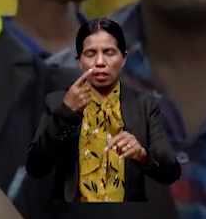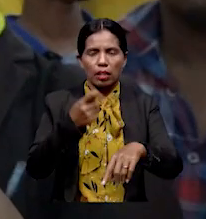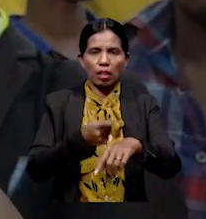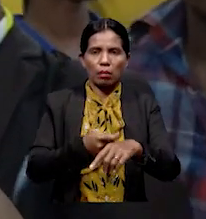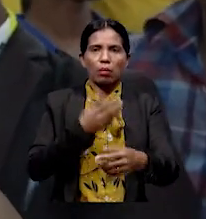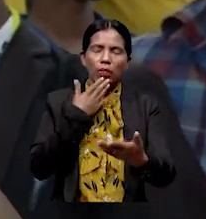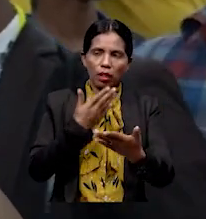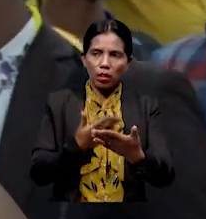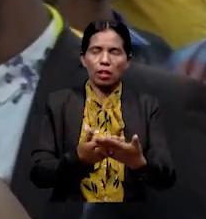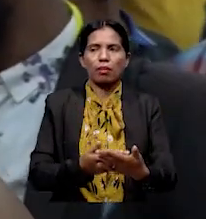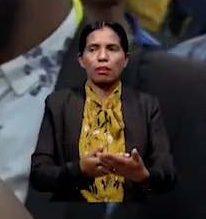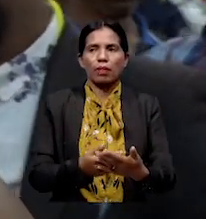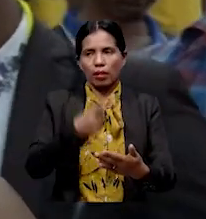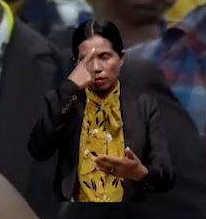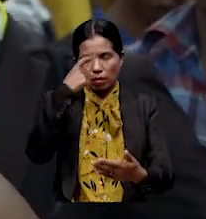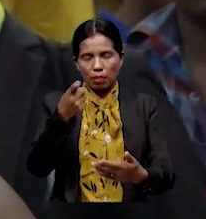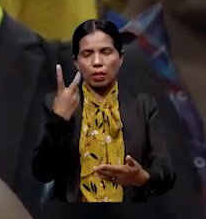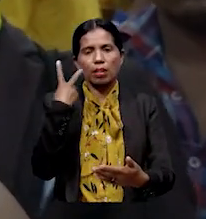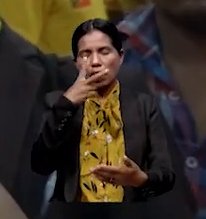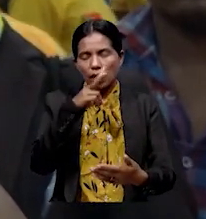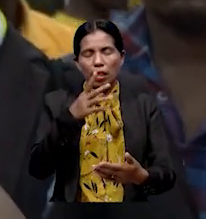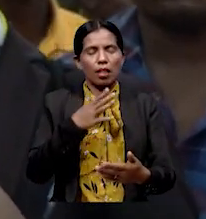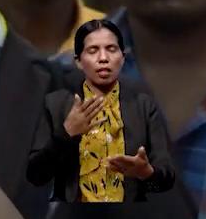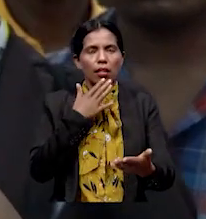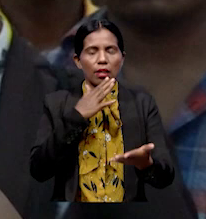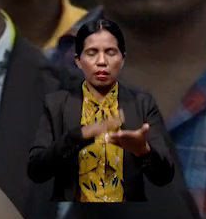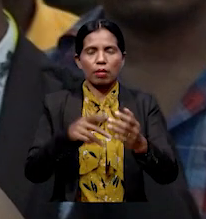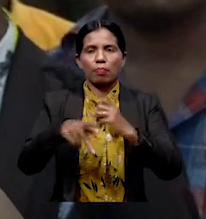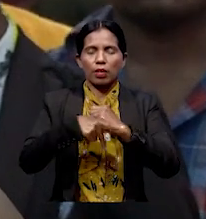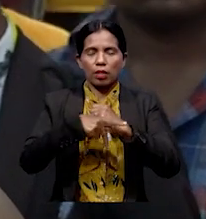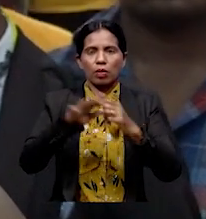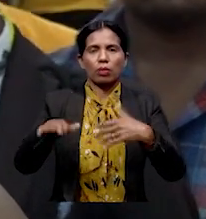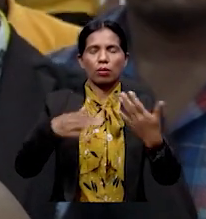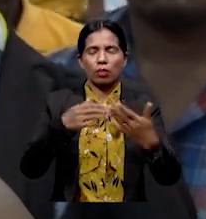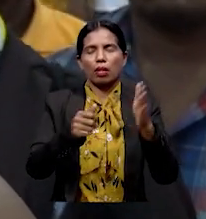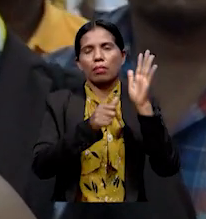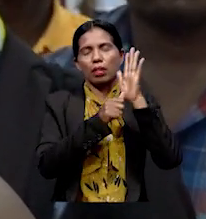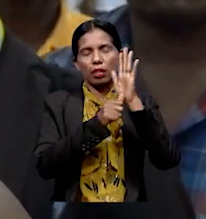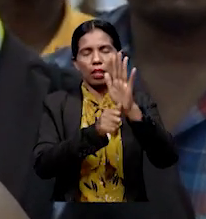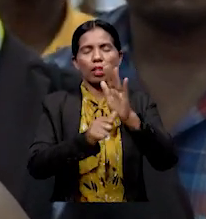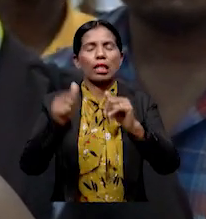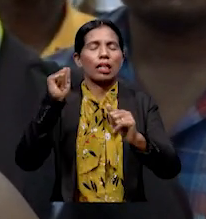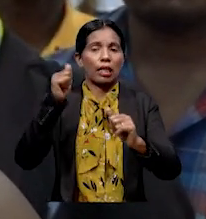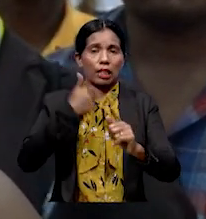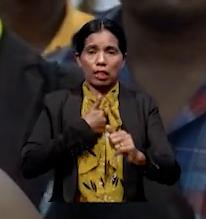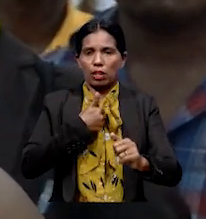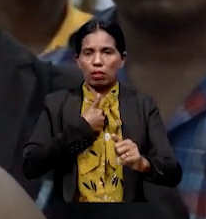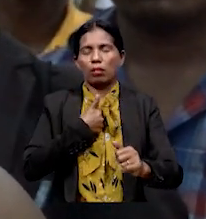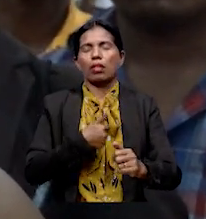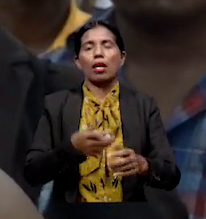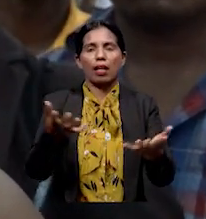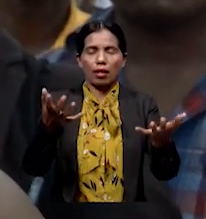ela, situação dia aquela, tamba situação lá dia, mas a união partido todo apresenta a candidatura, barra independente a